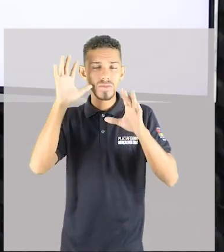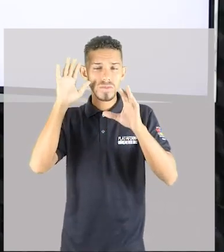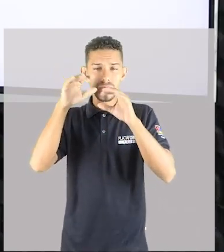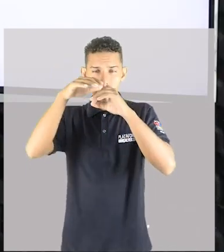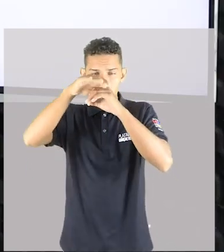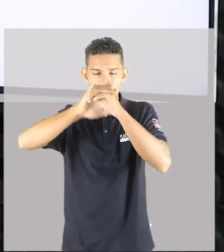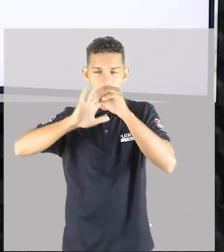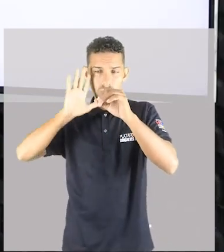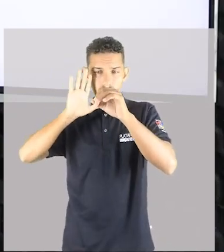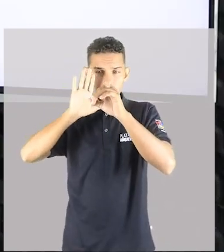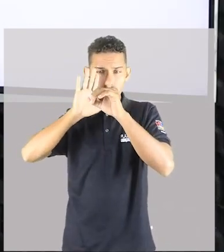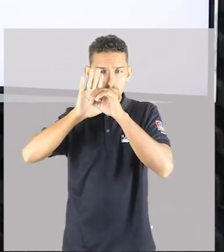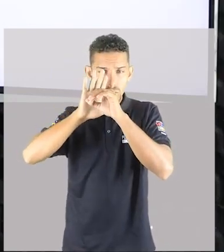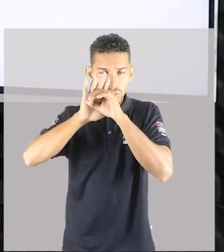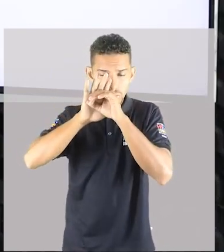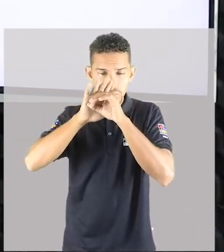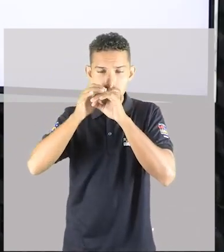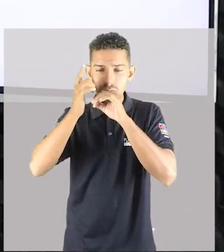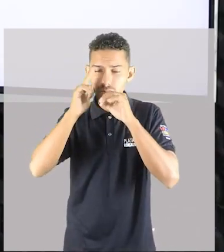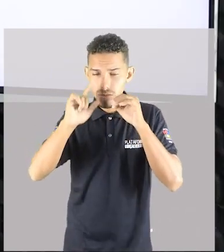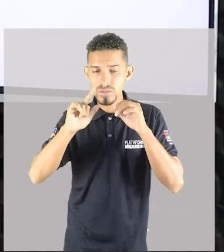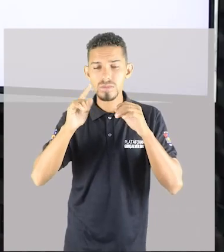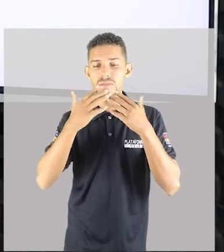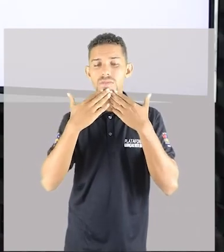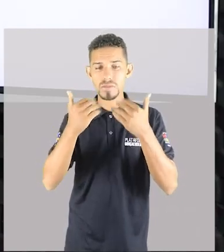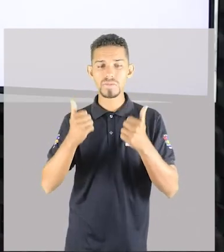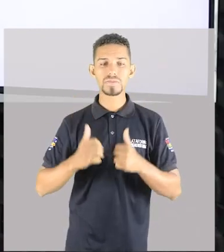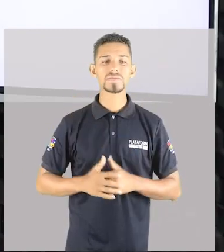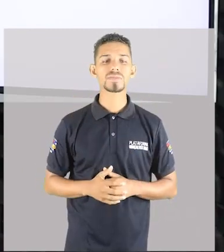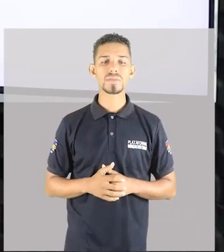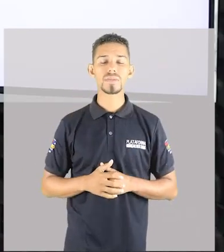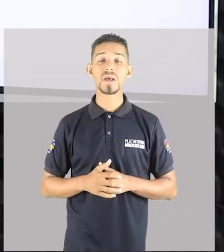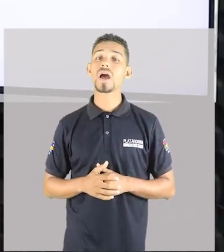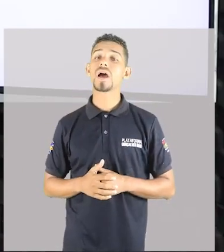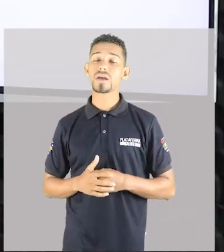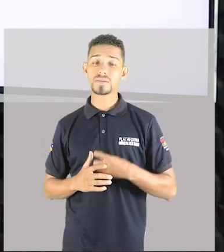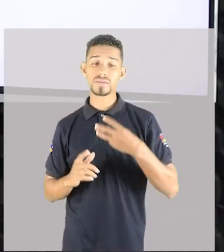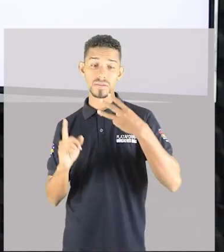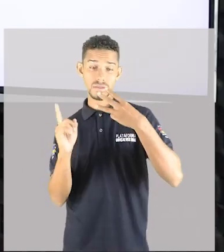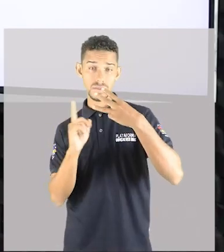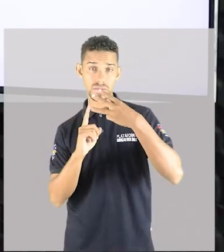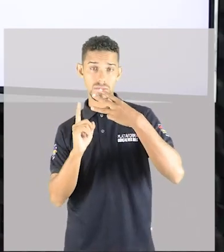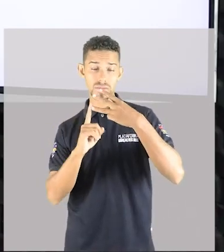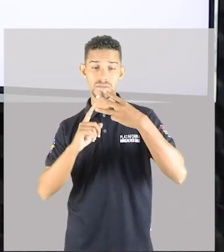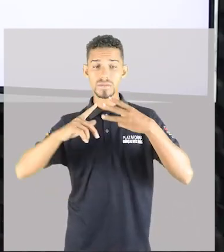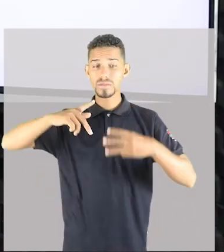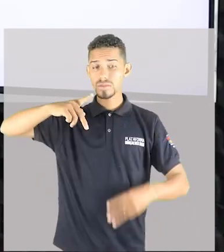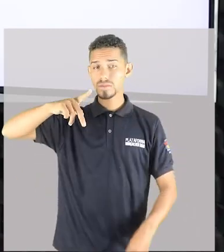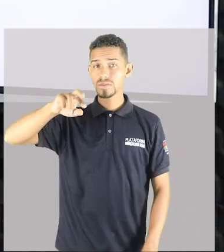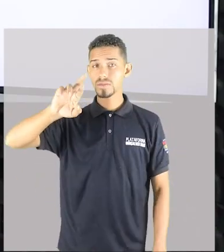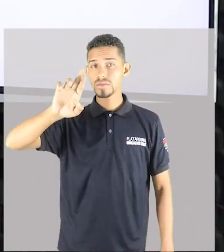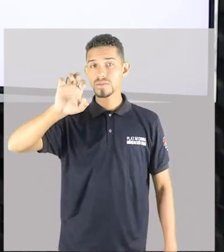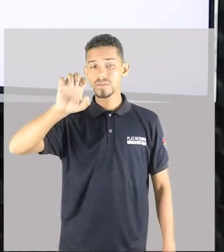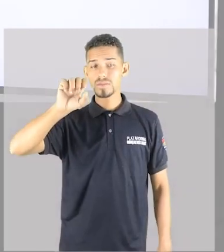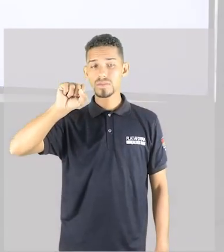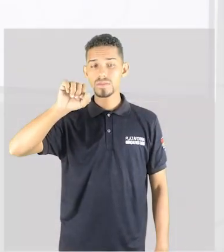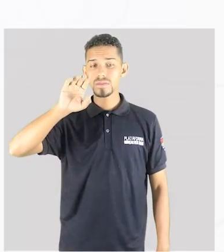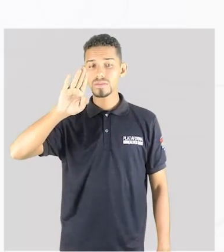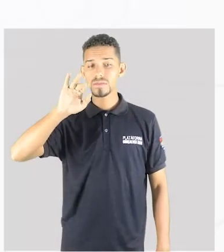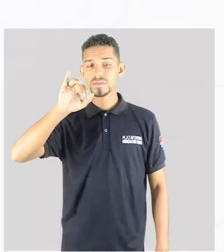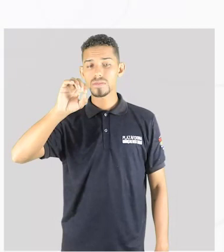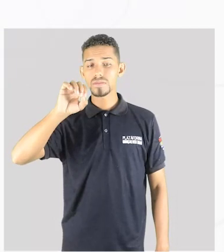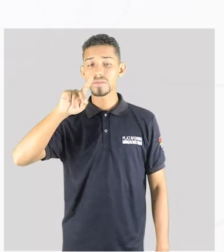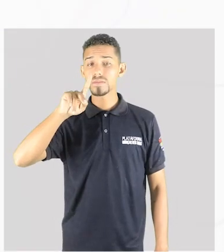mais para frente um pouquinho. Tá legal? Certo. A presbiopia também é um defeito muito comum,